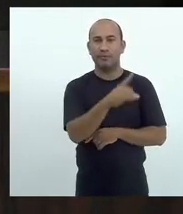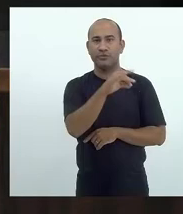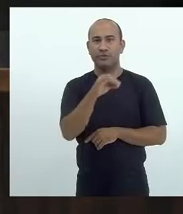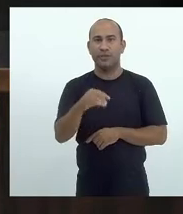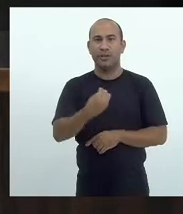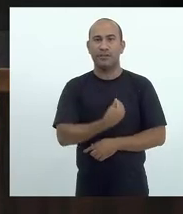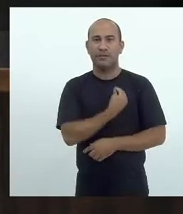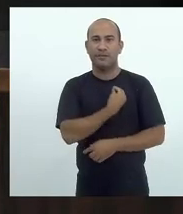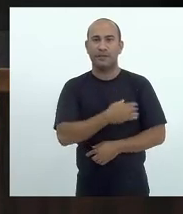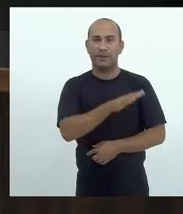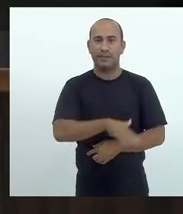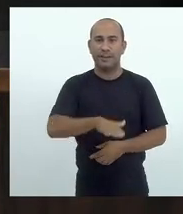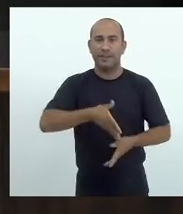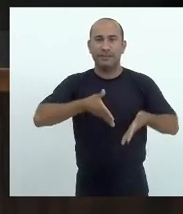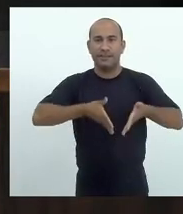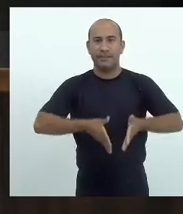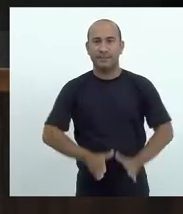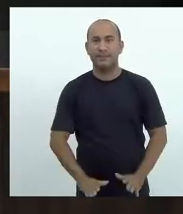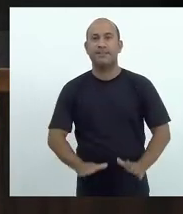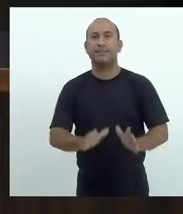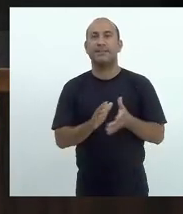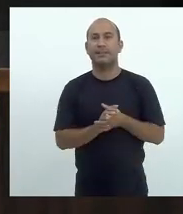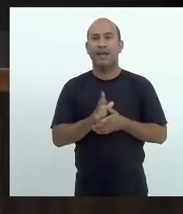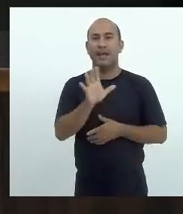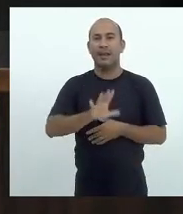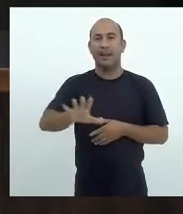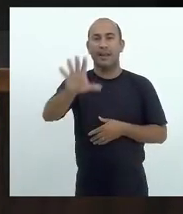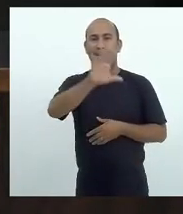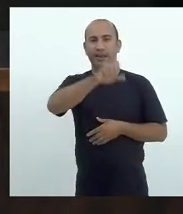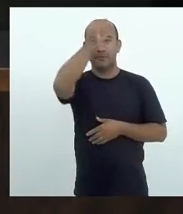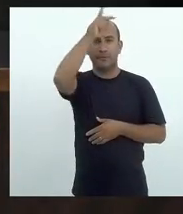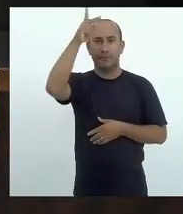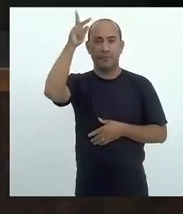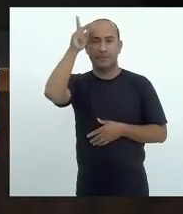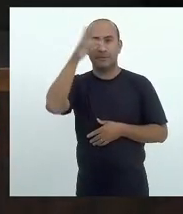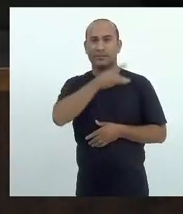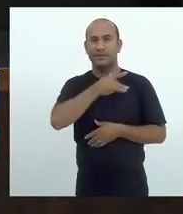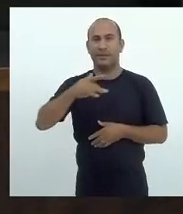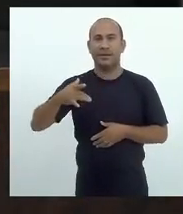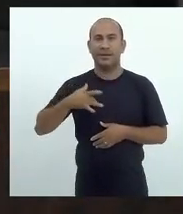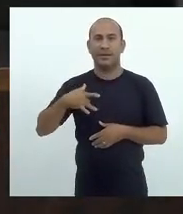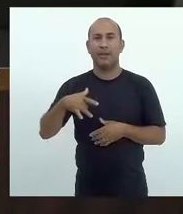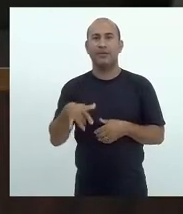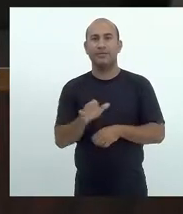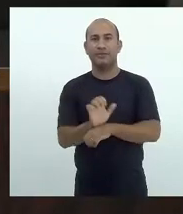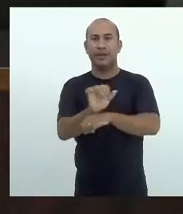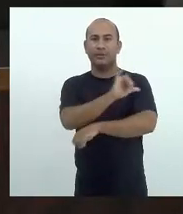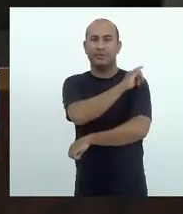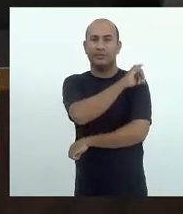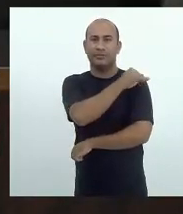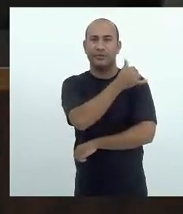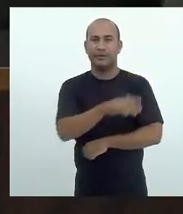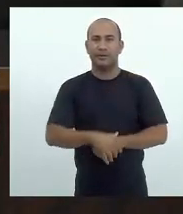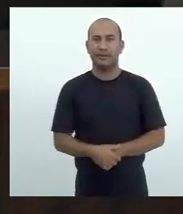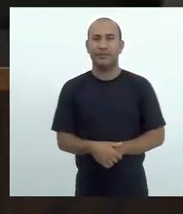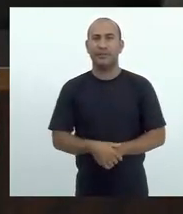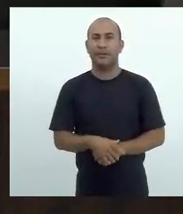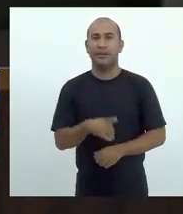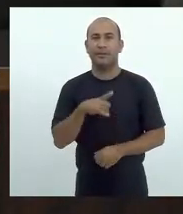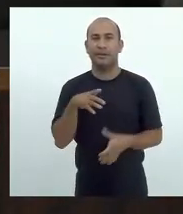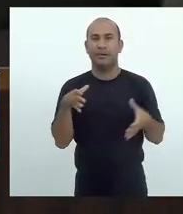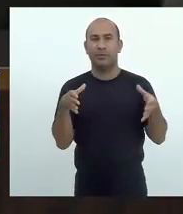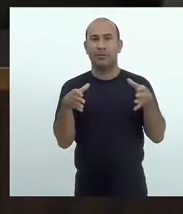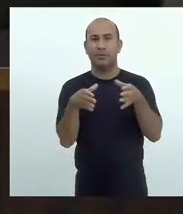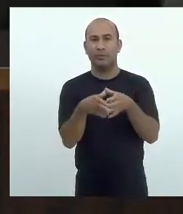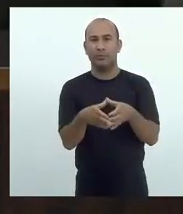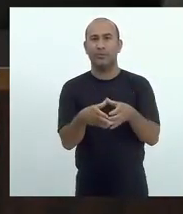crianças nascidas em unidades da rede pública de saúde na esfera do Estado do Rio de Janeiro. Pareceres das